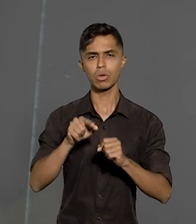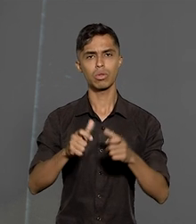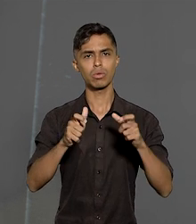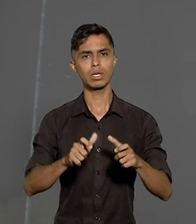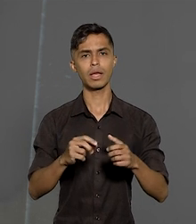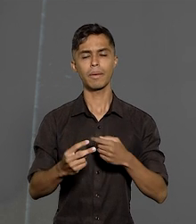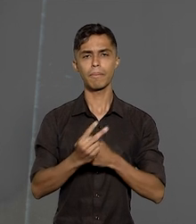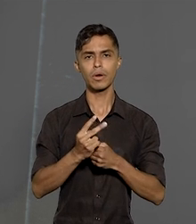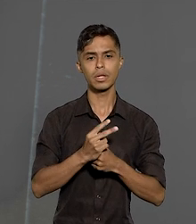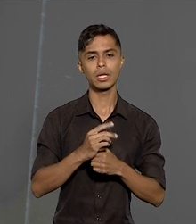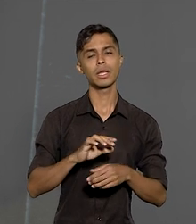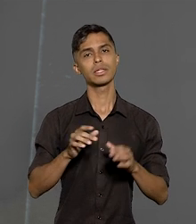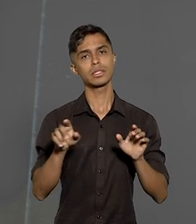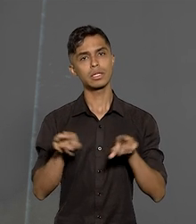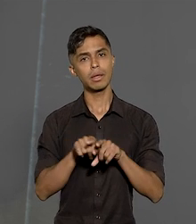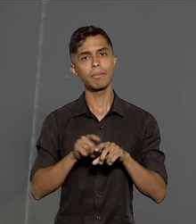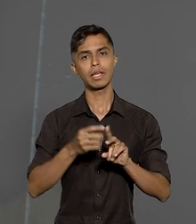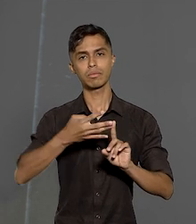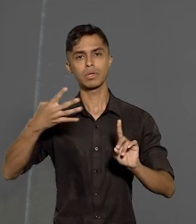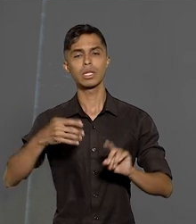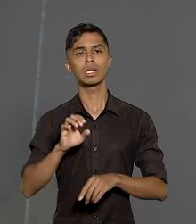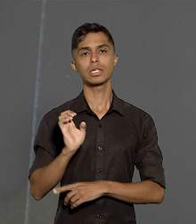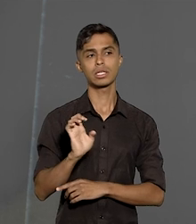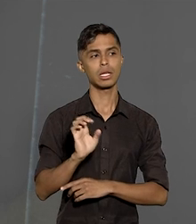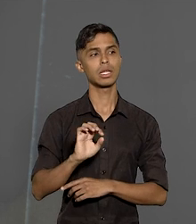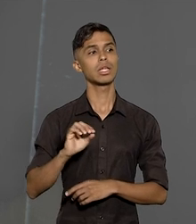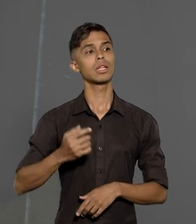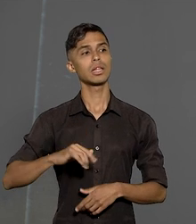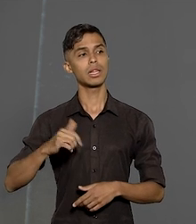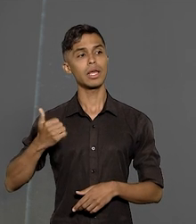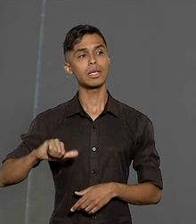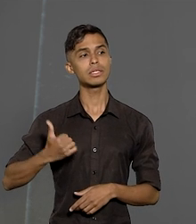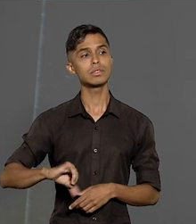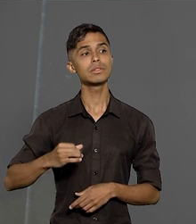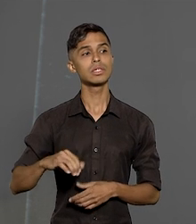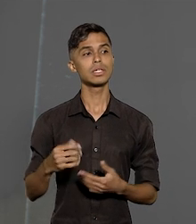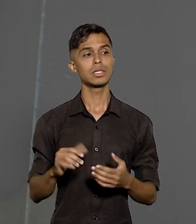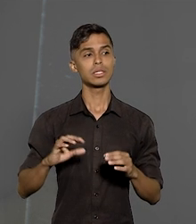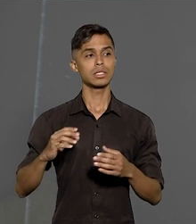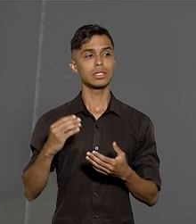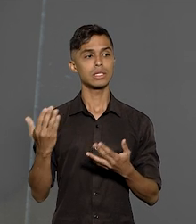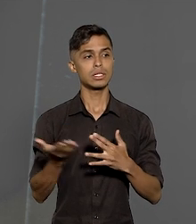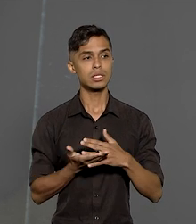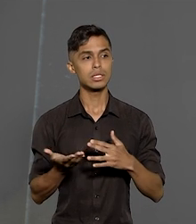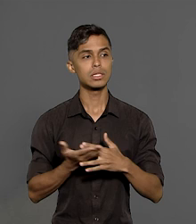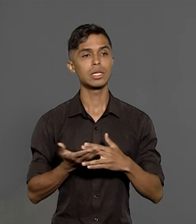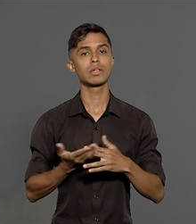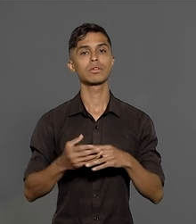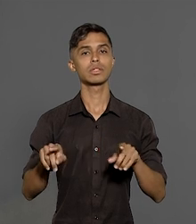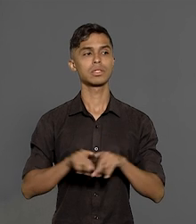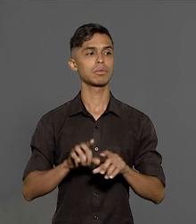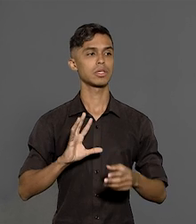população prisional gay, lésbica, bissexual, intersexo e travesti.